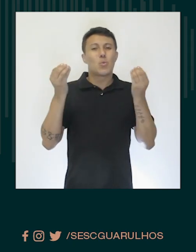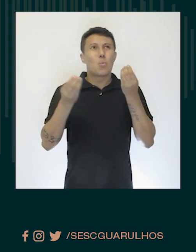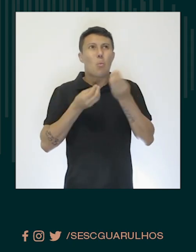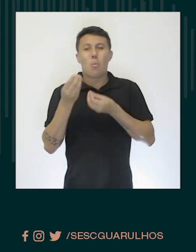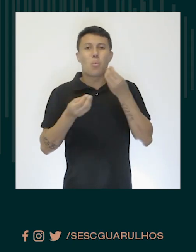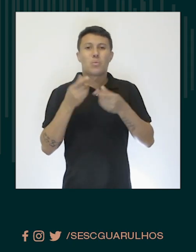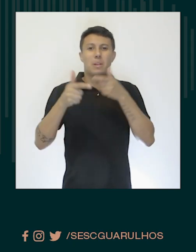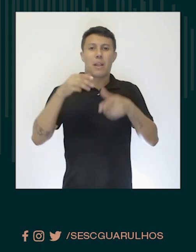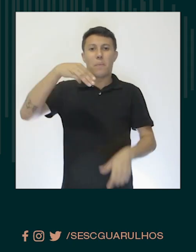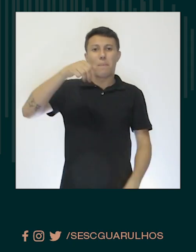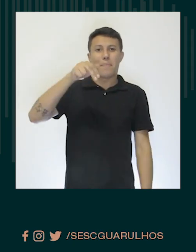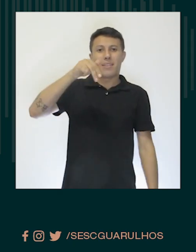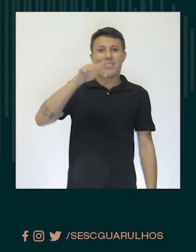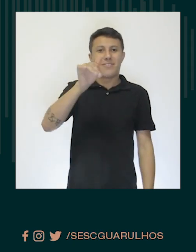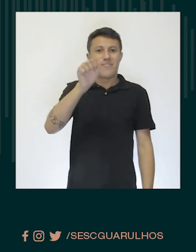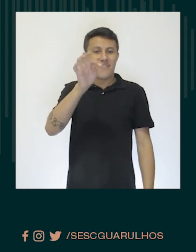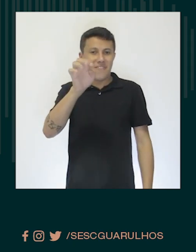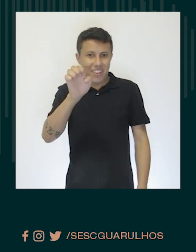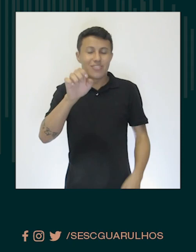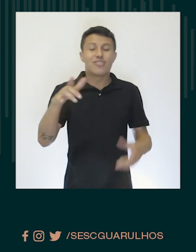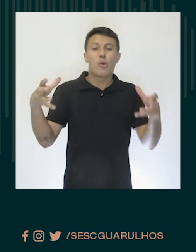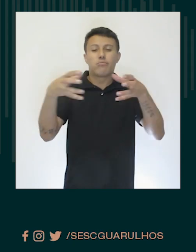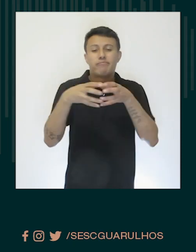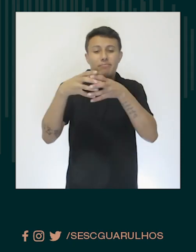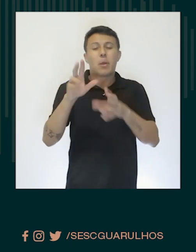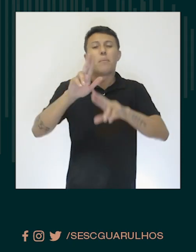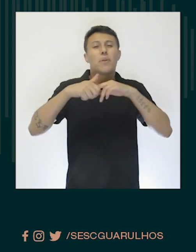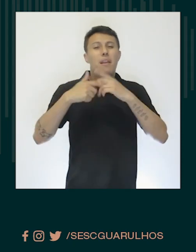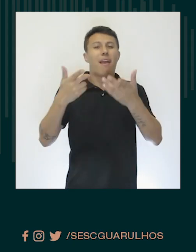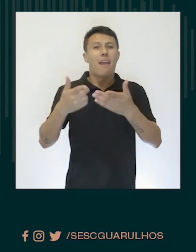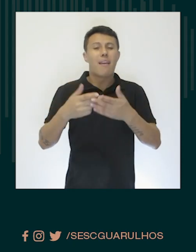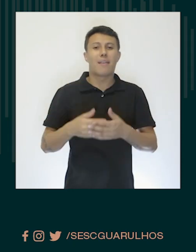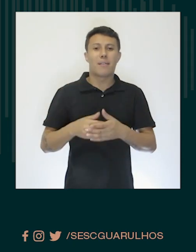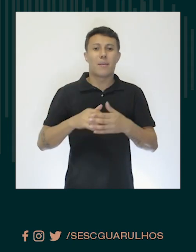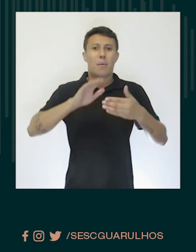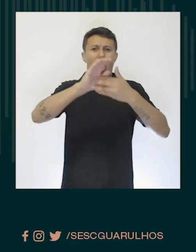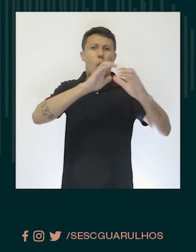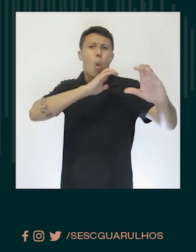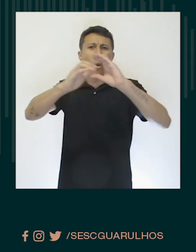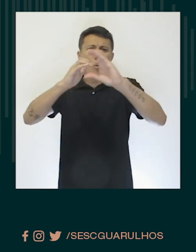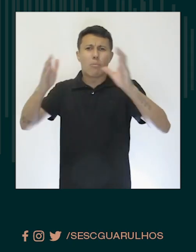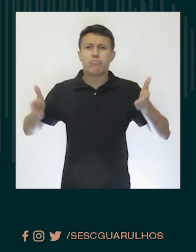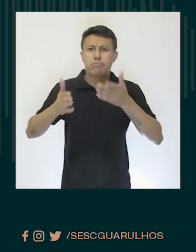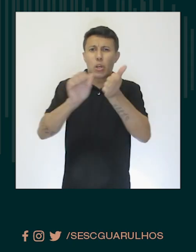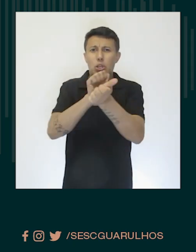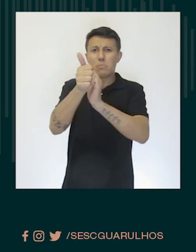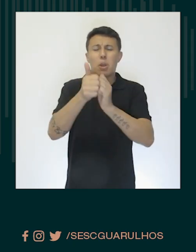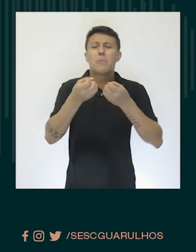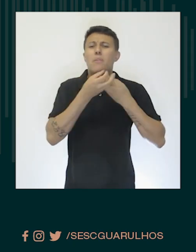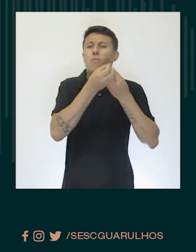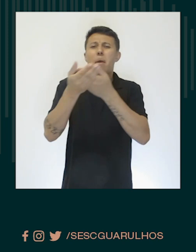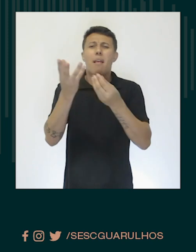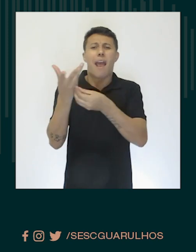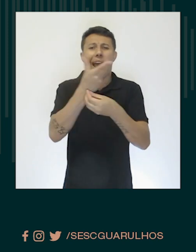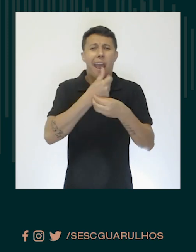com o manifesto, que eu também identifico que essa veia de comunicar mensagens fortes e